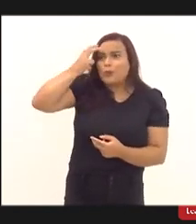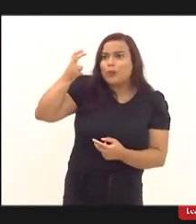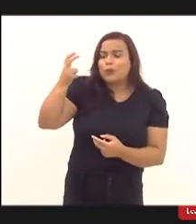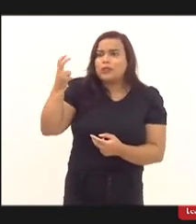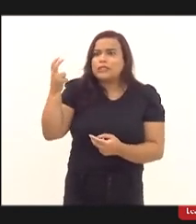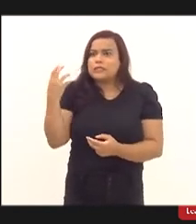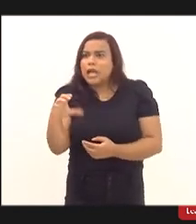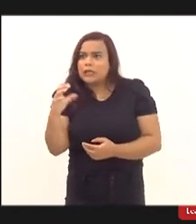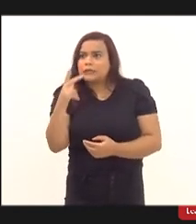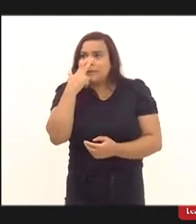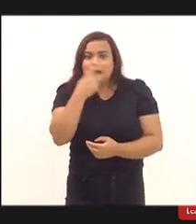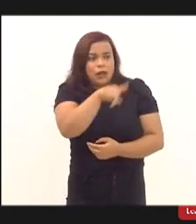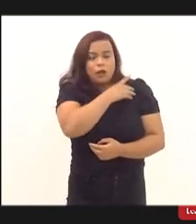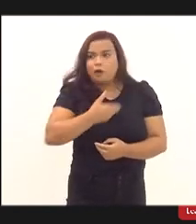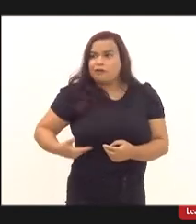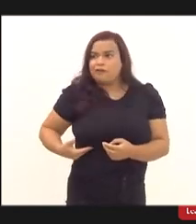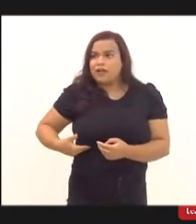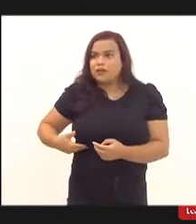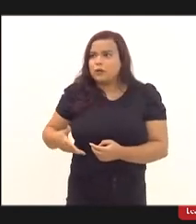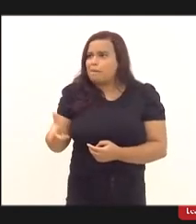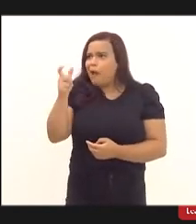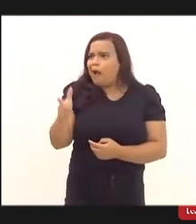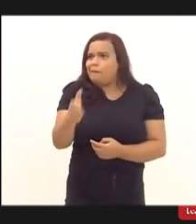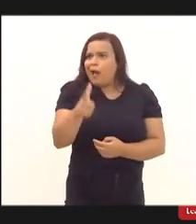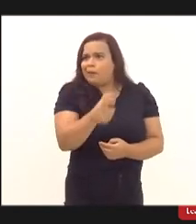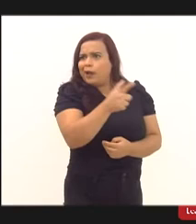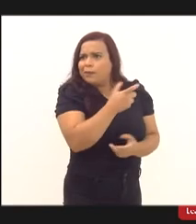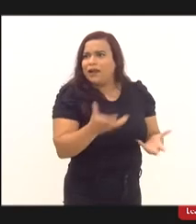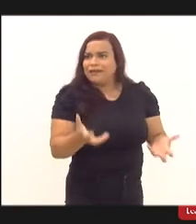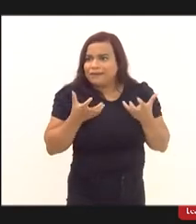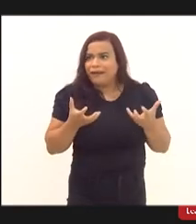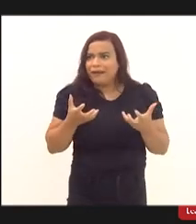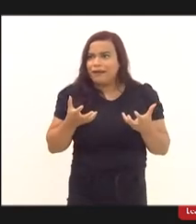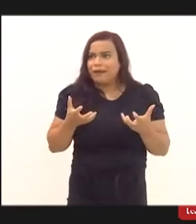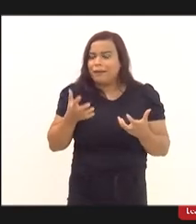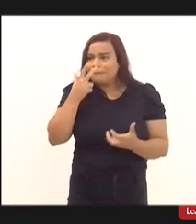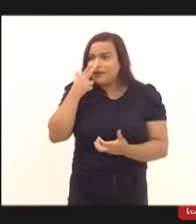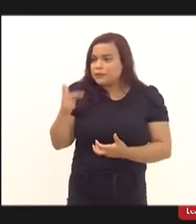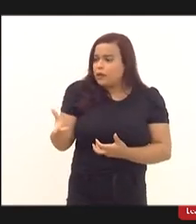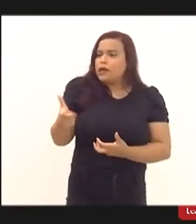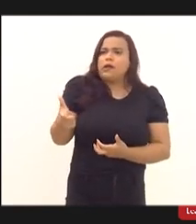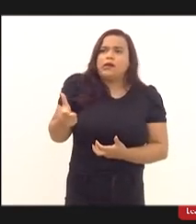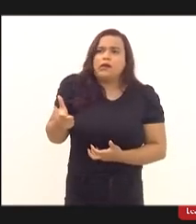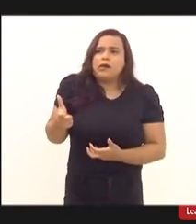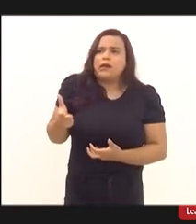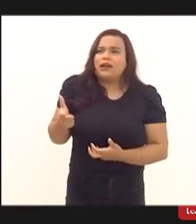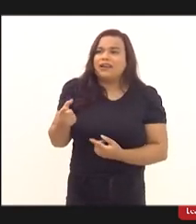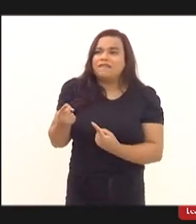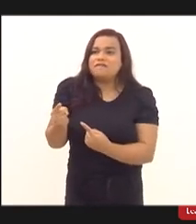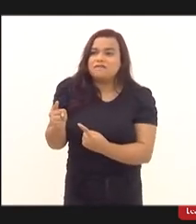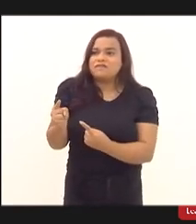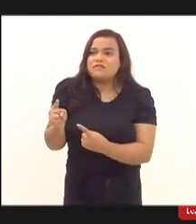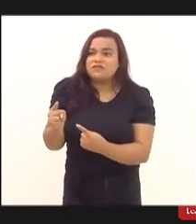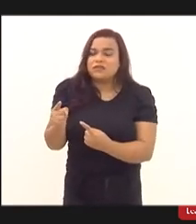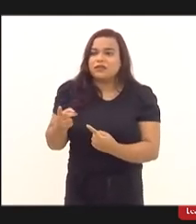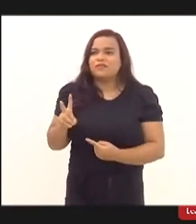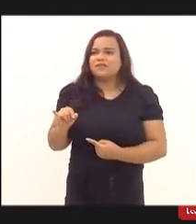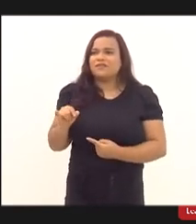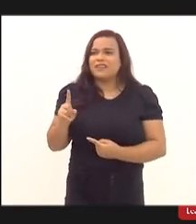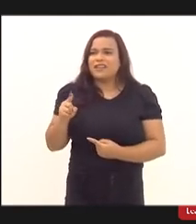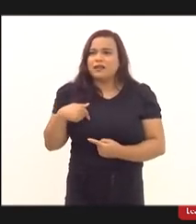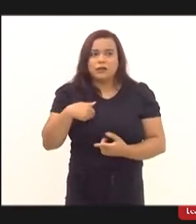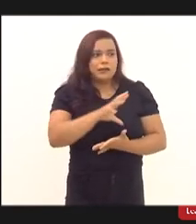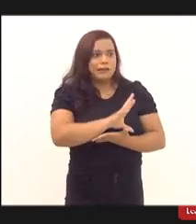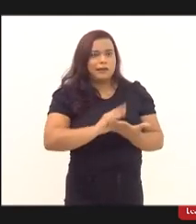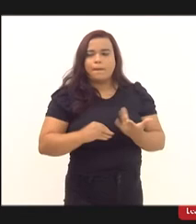esse governo pra dentro no gatilho é uma ameaça uma ameaça à soberania Nacional você reproduzir música